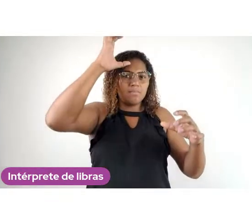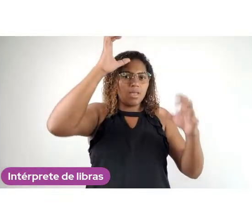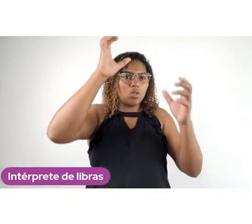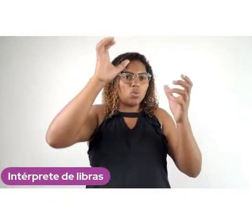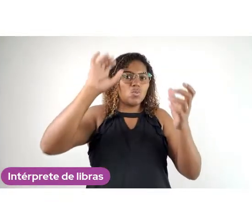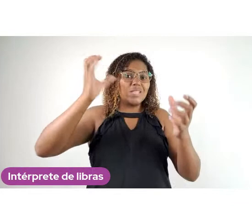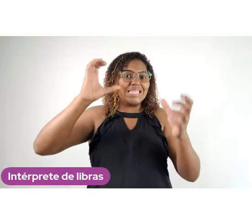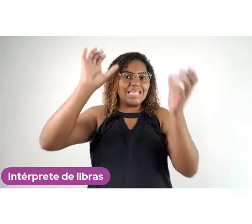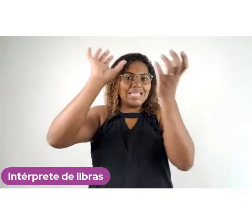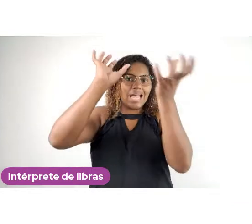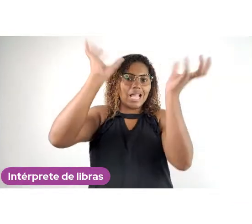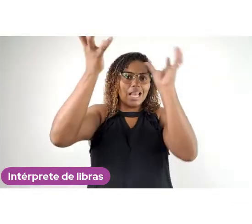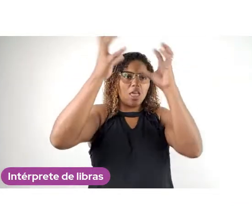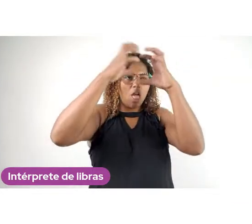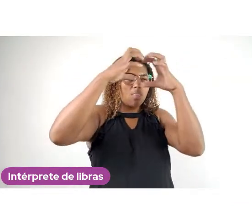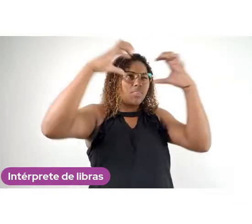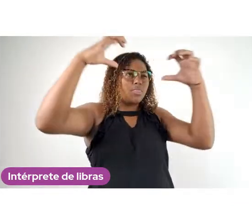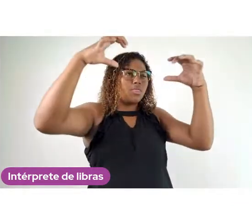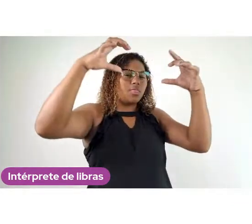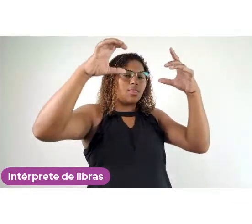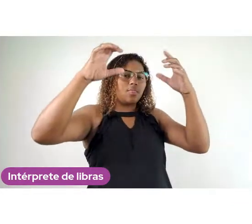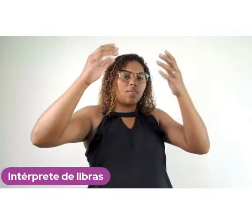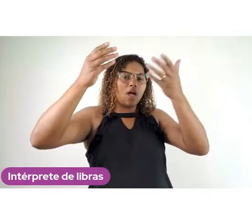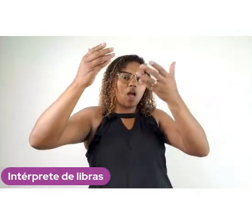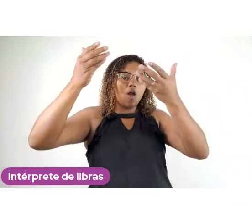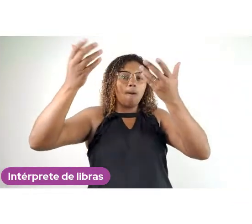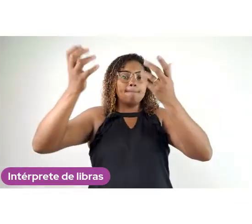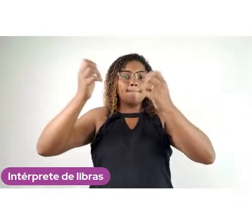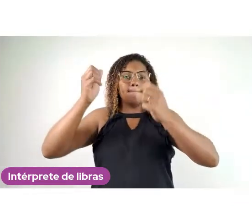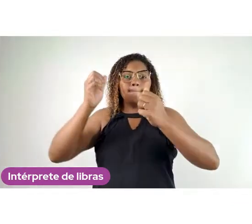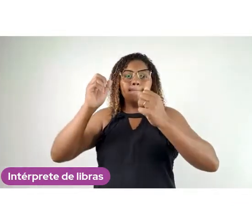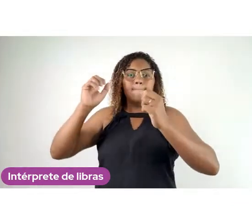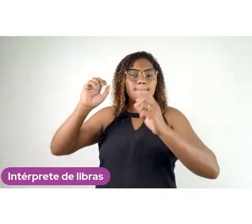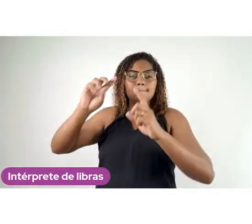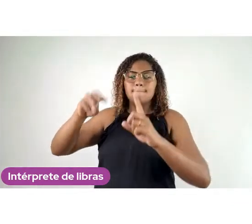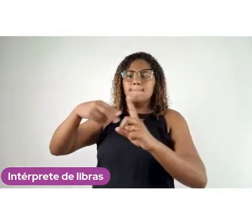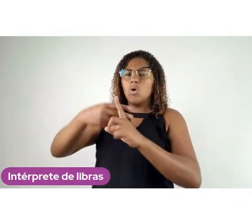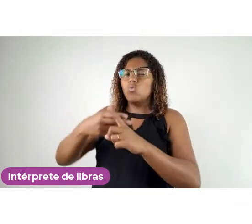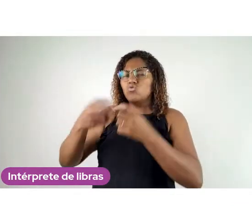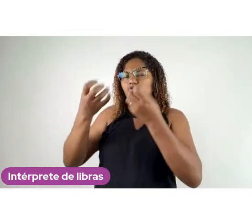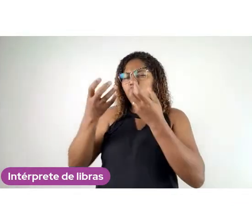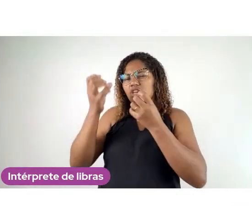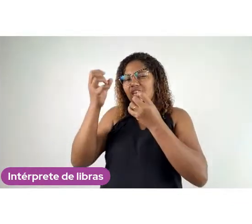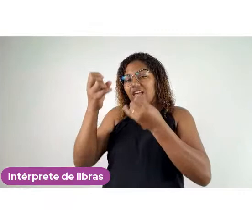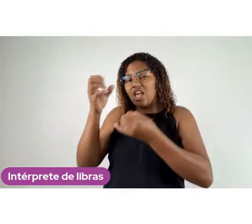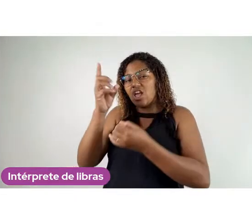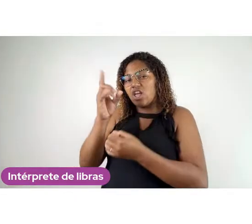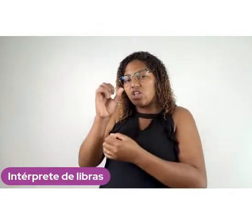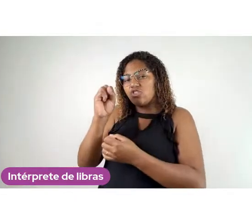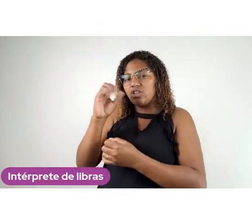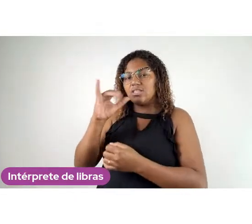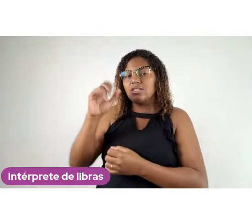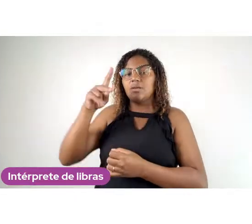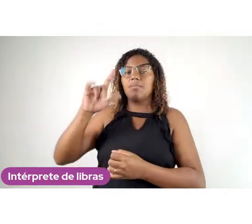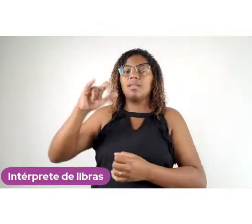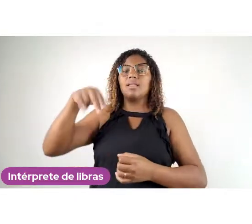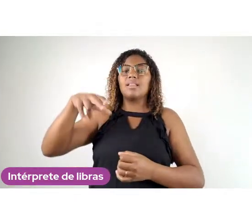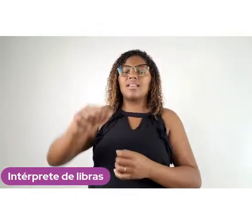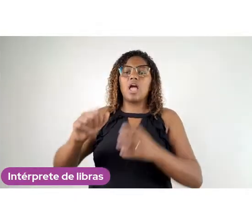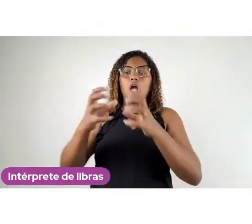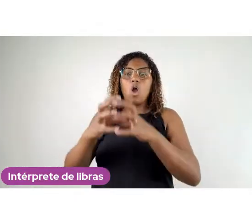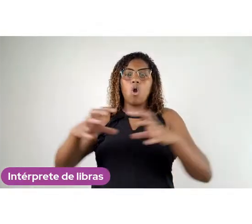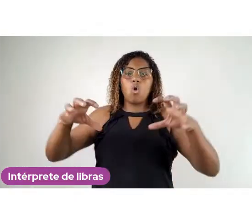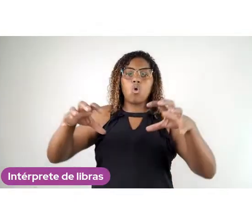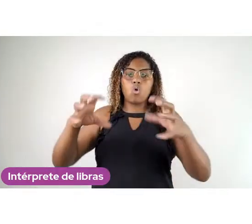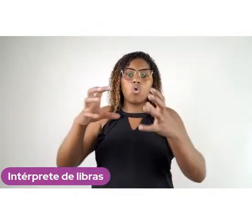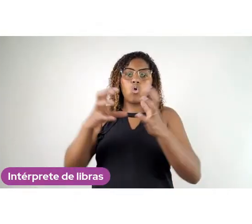que envolve, que é multidisciplinar, na verdade, né? Então, em três grandes grupos, né? Ele chama